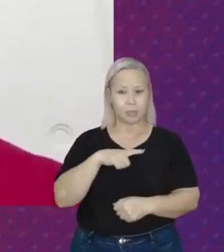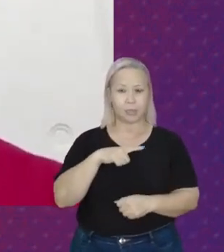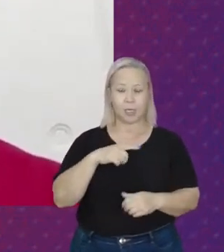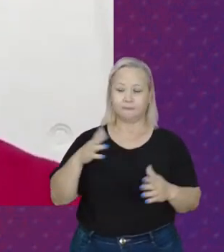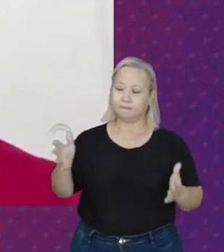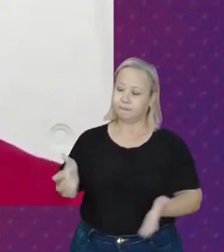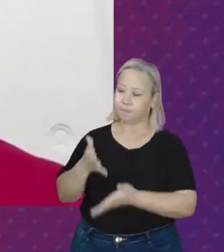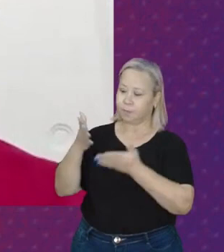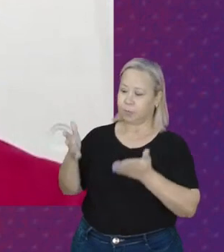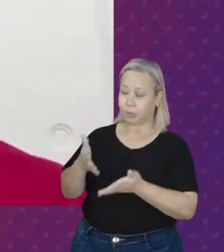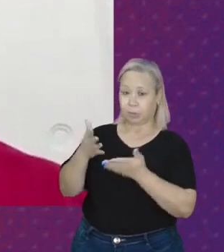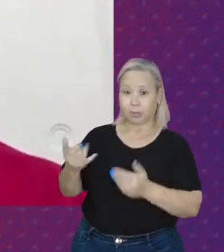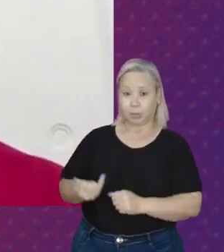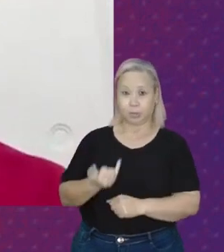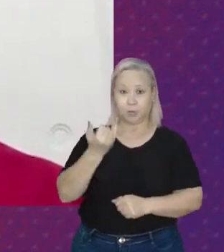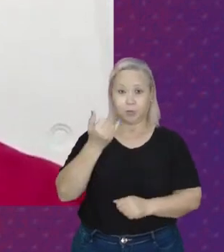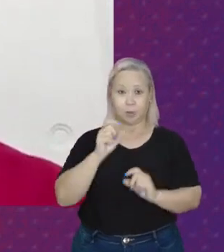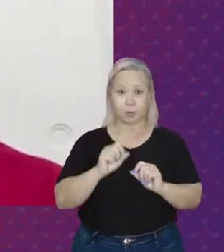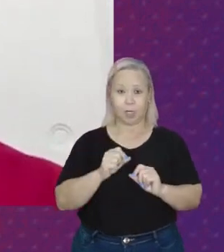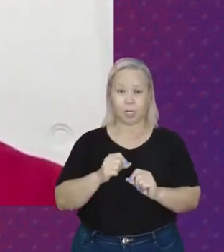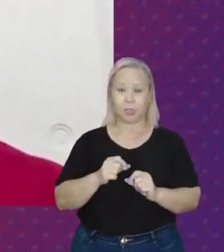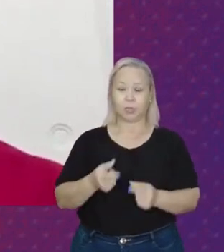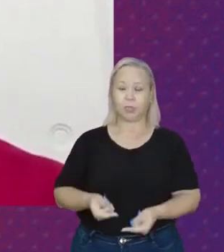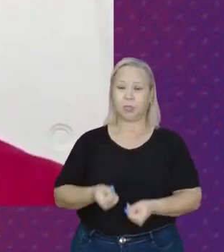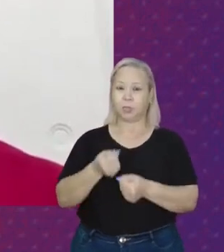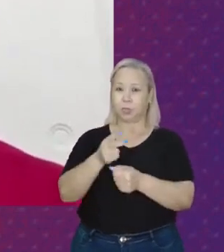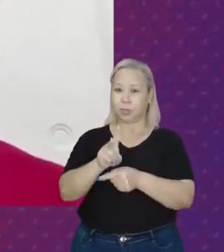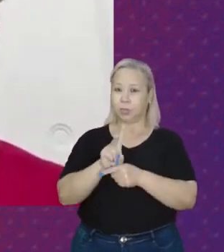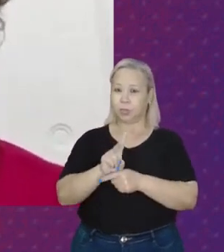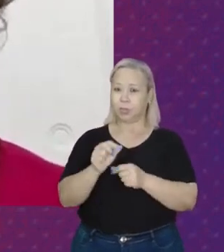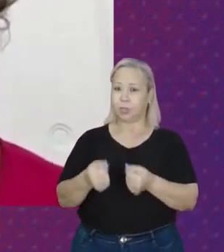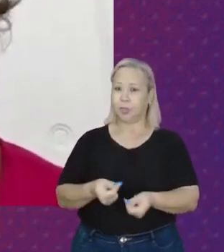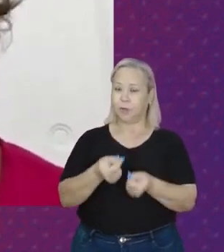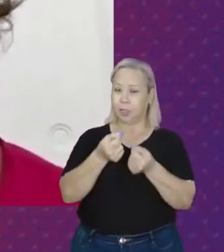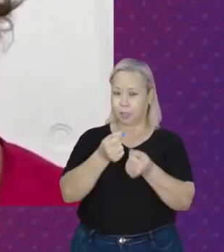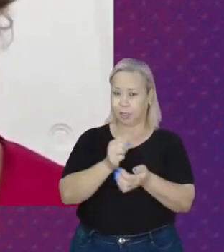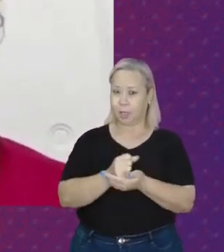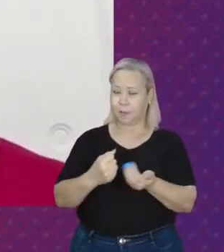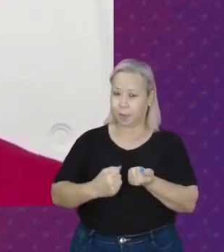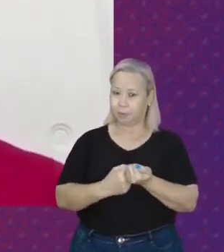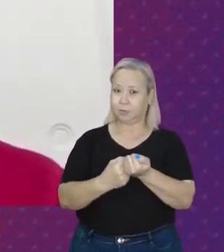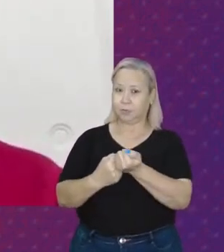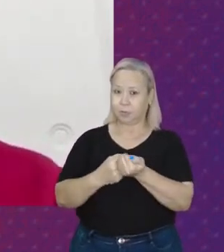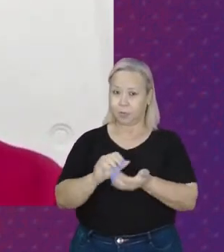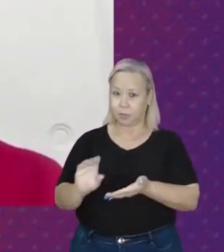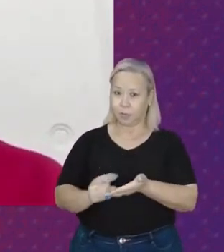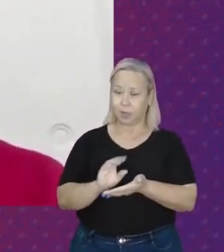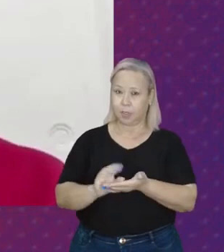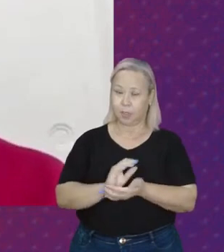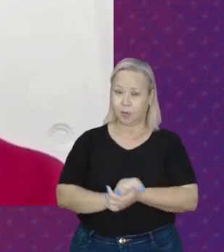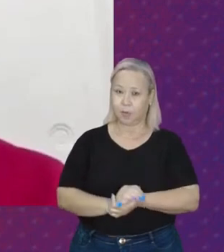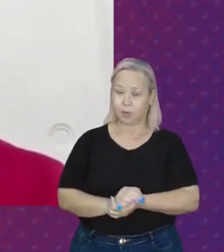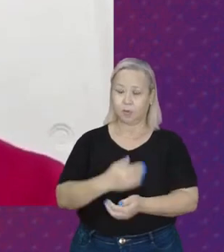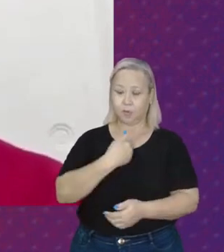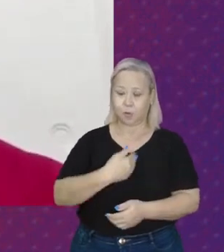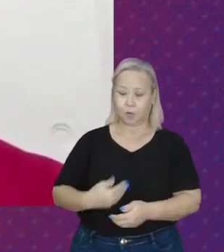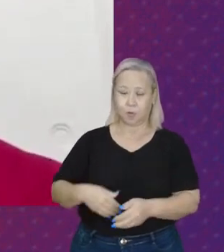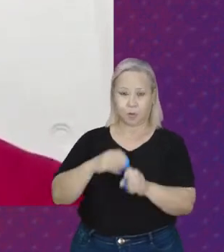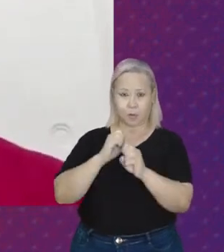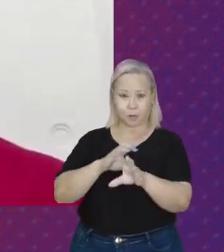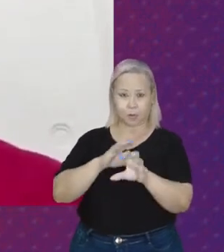estímulo importante de financiamento, financiamento público para a educação. É